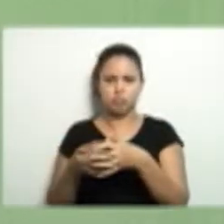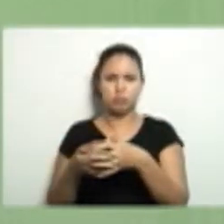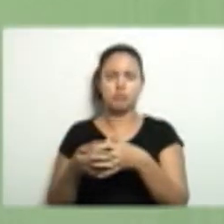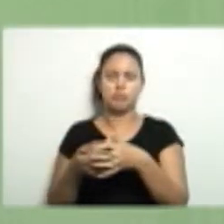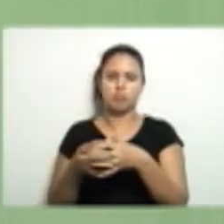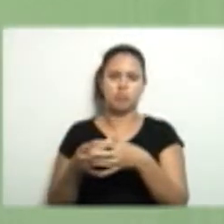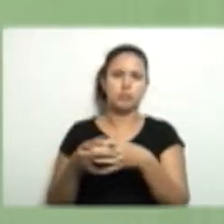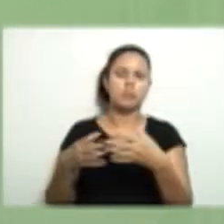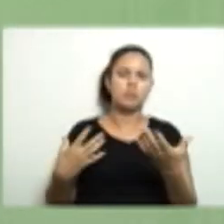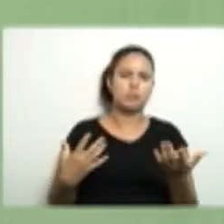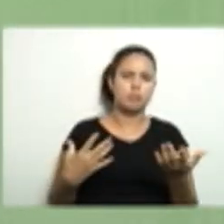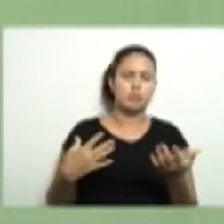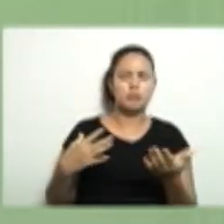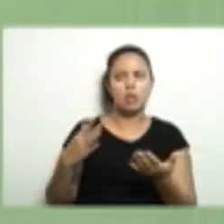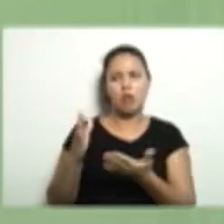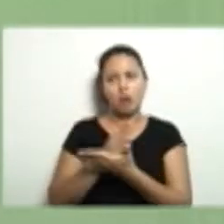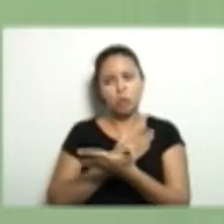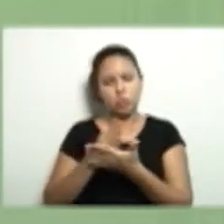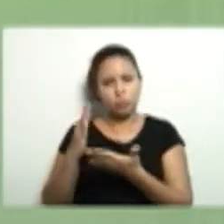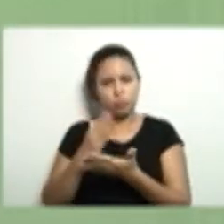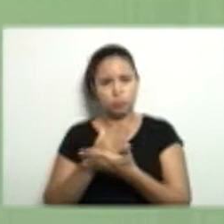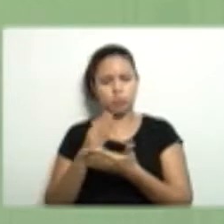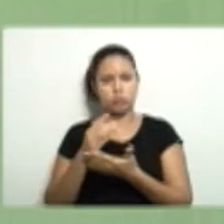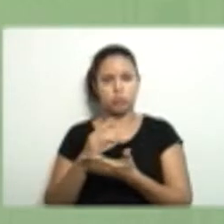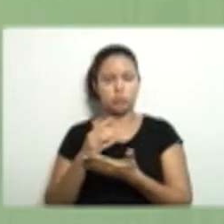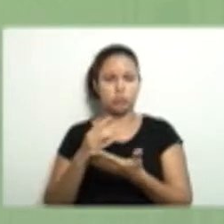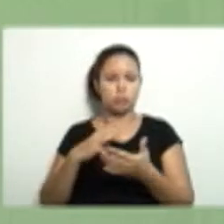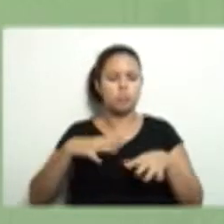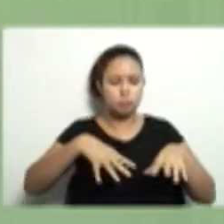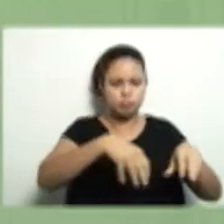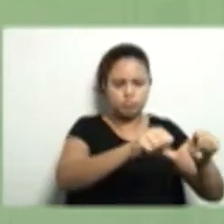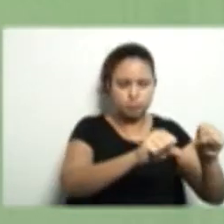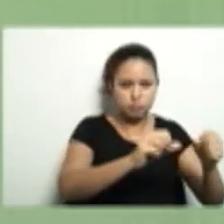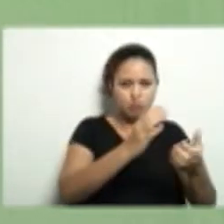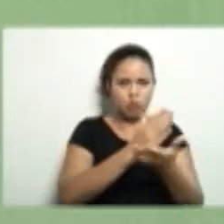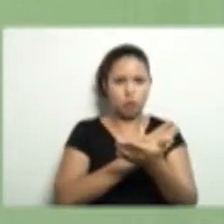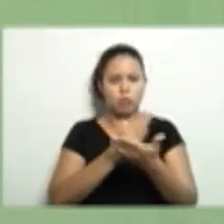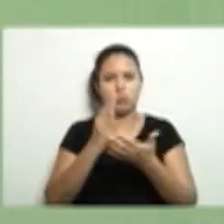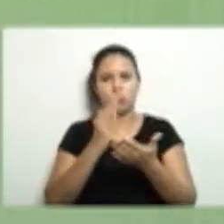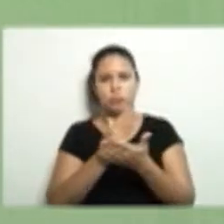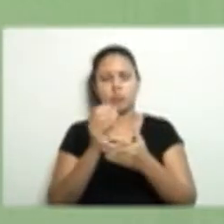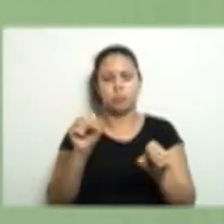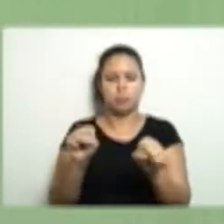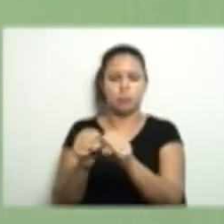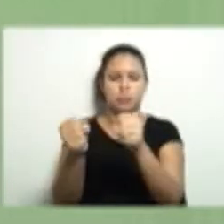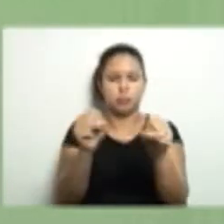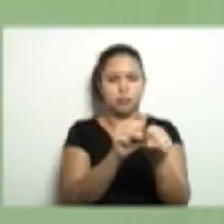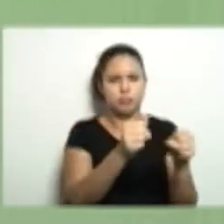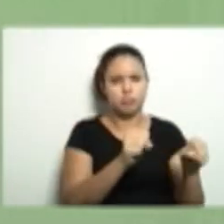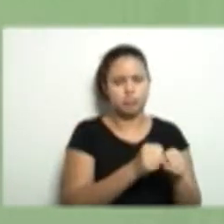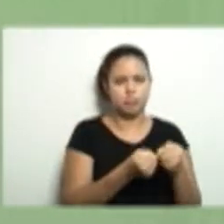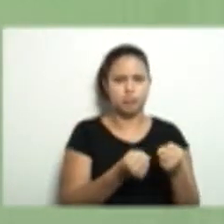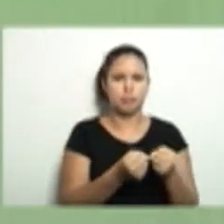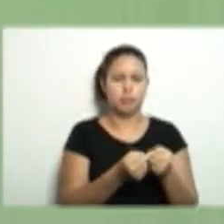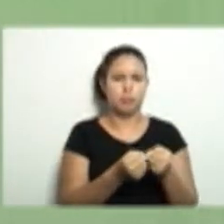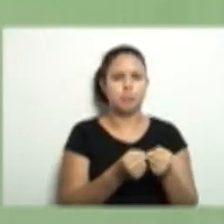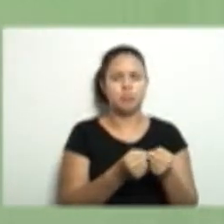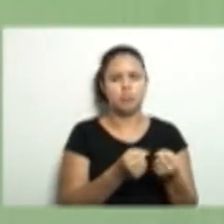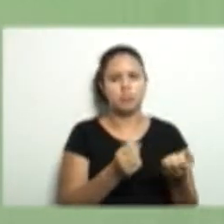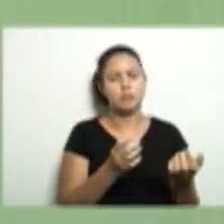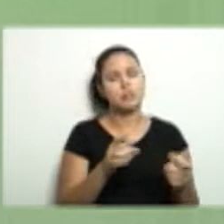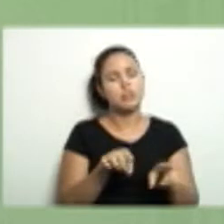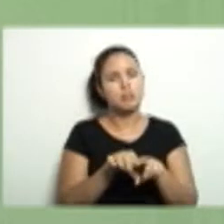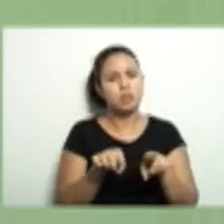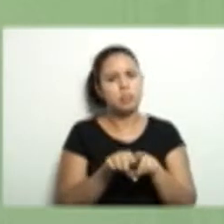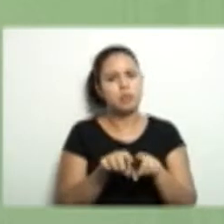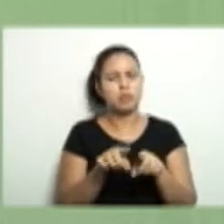lado a gente quer ocupar, mas também a gente não quer destruir tudo. Falando assim também, puxa o assunto do desmatamento. Quando a gente